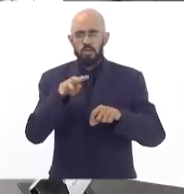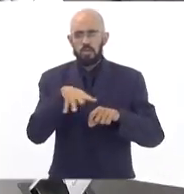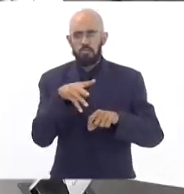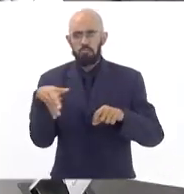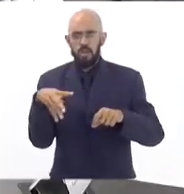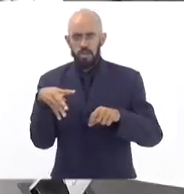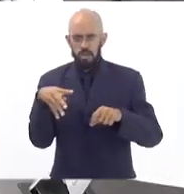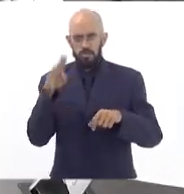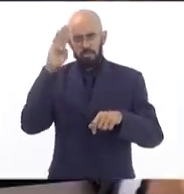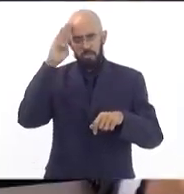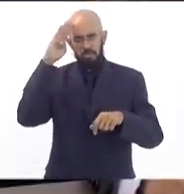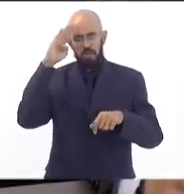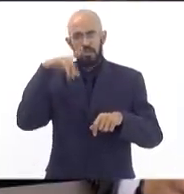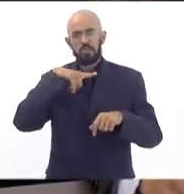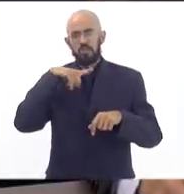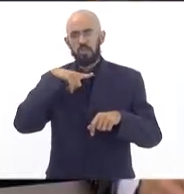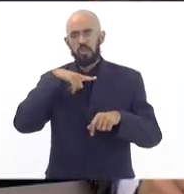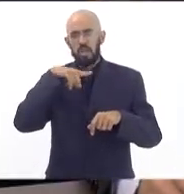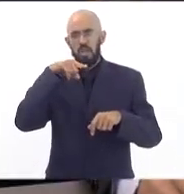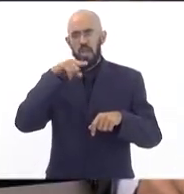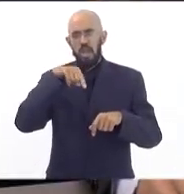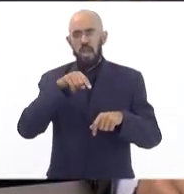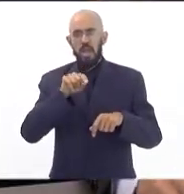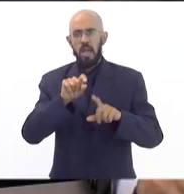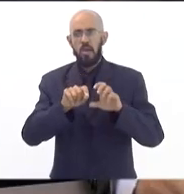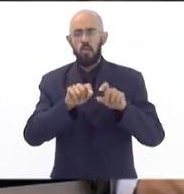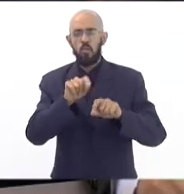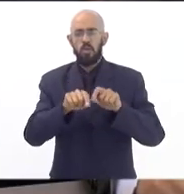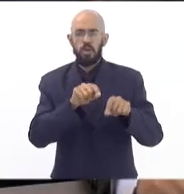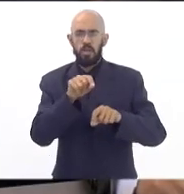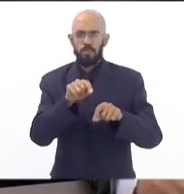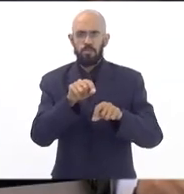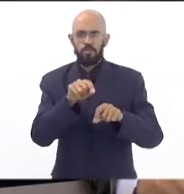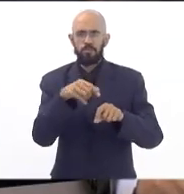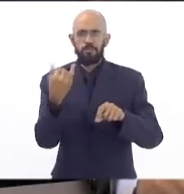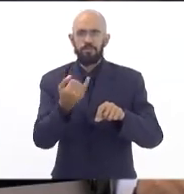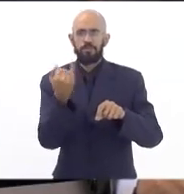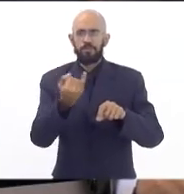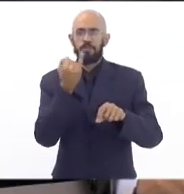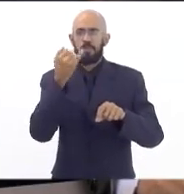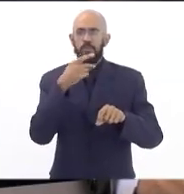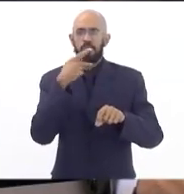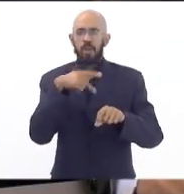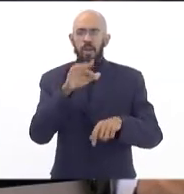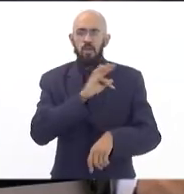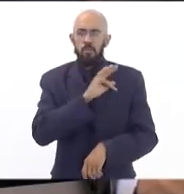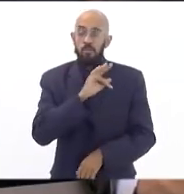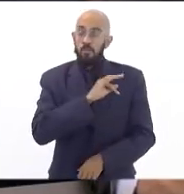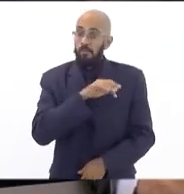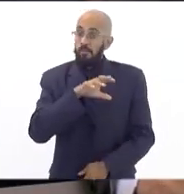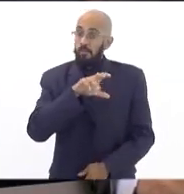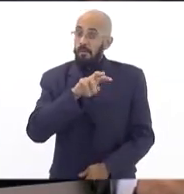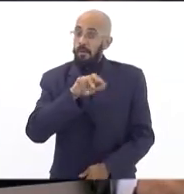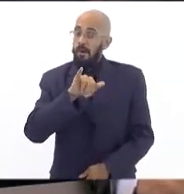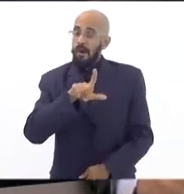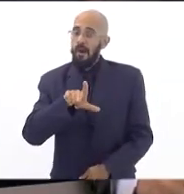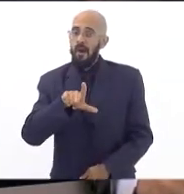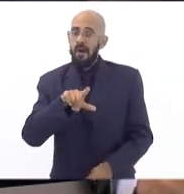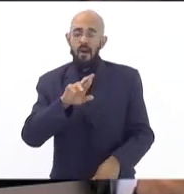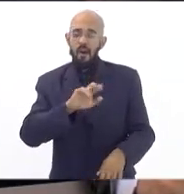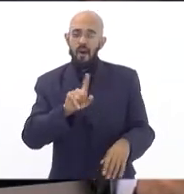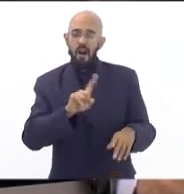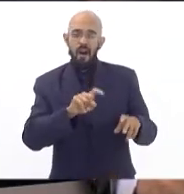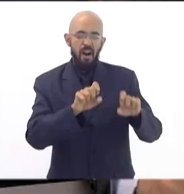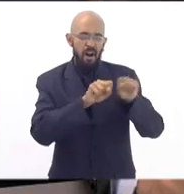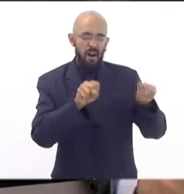primárias que estão nessa tabela ela se vale justamente disso é importante frisar o sistema da Polícia Civil o sistema de registro de ocorrência